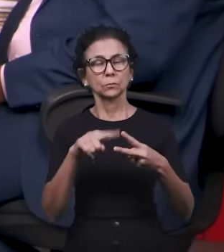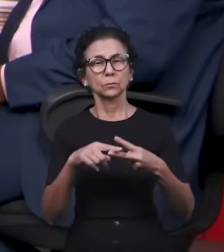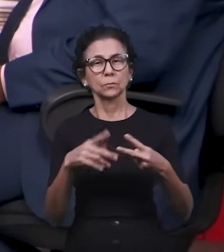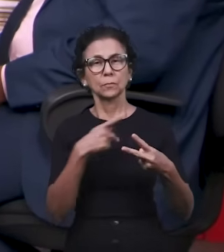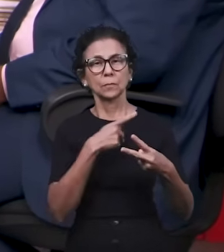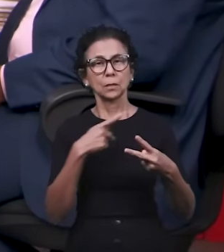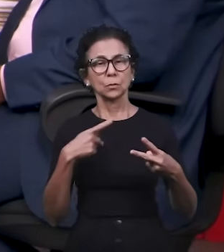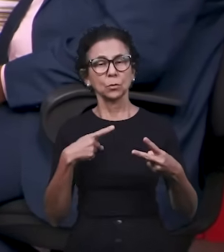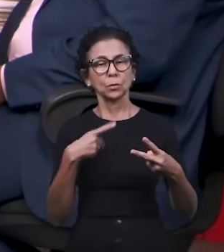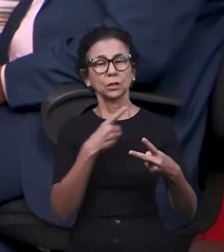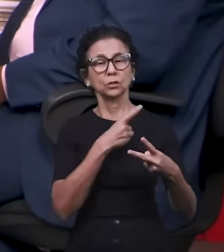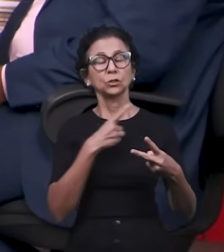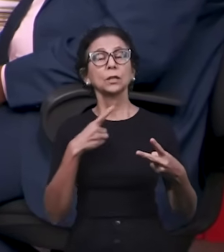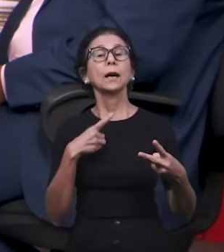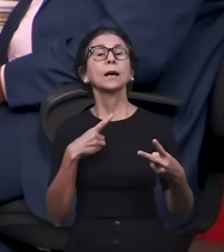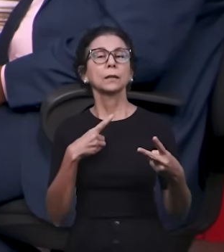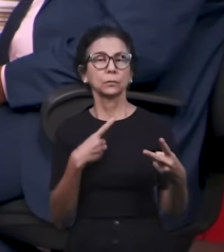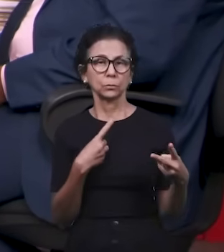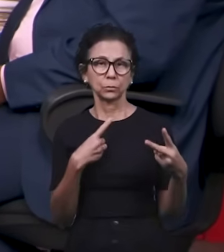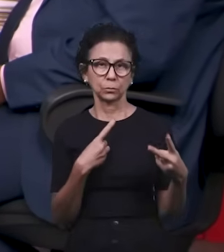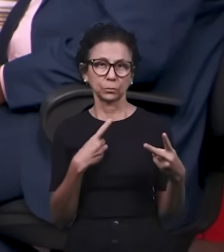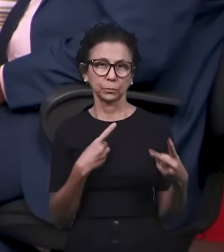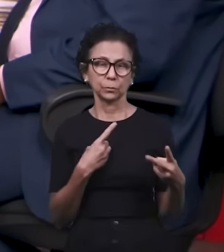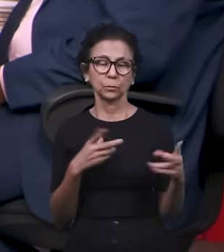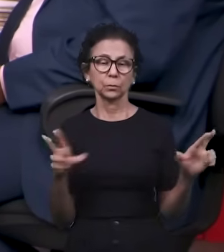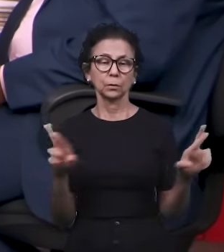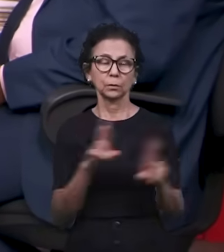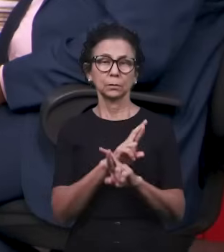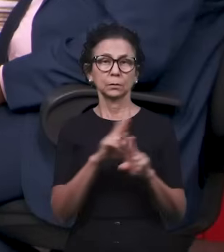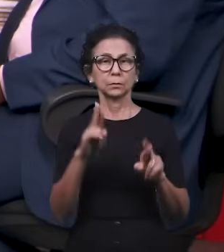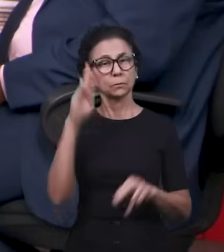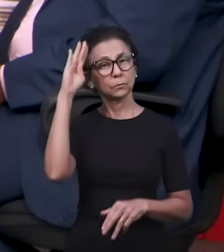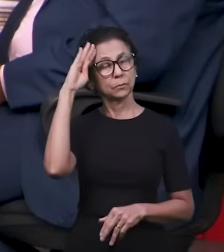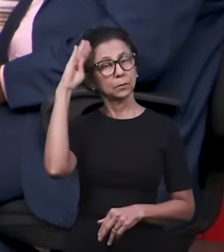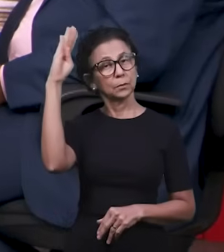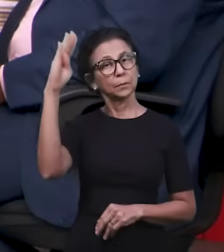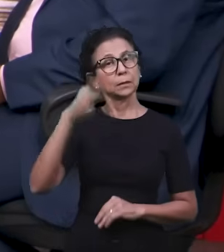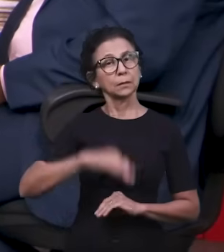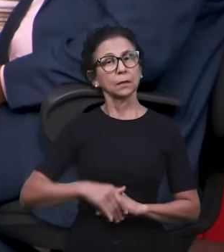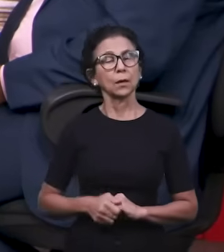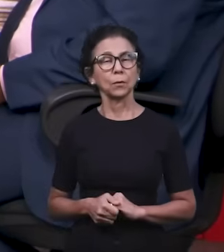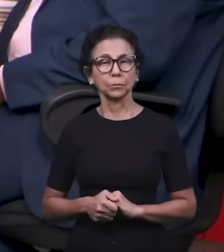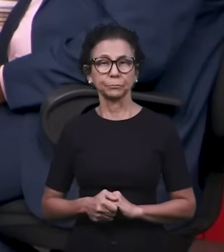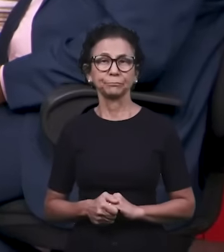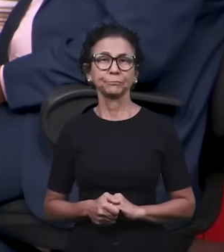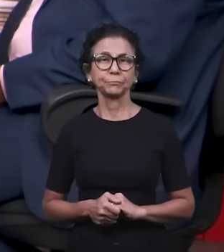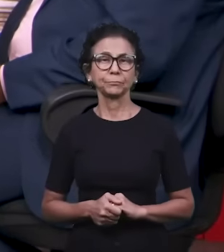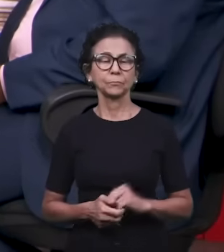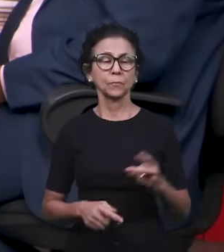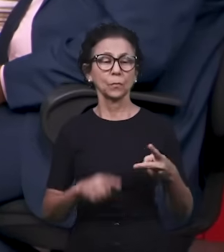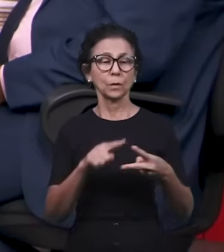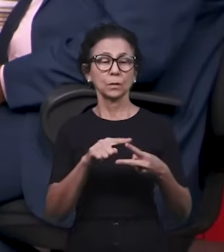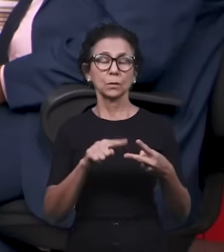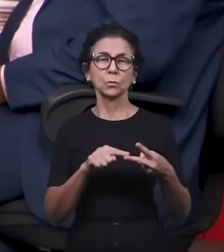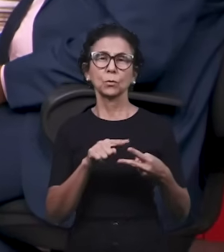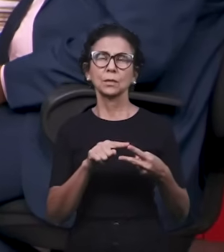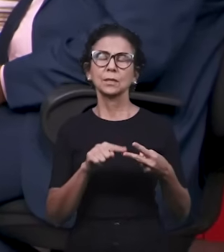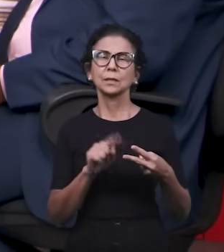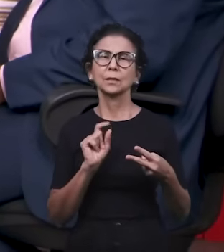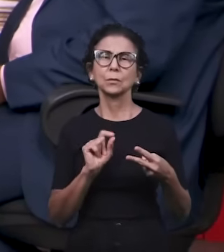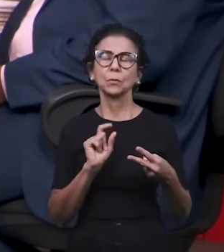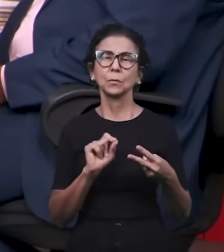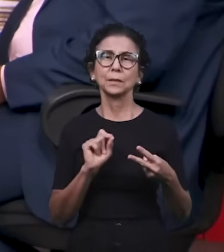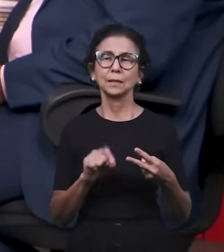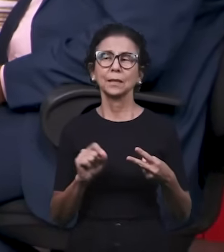qual é a relação, portanto, fundamental na questão do pastor e do diácono? Como é que a igreja quer